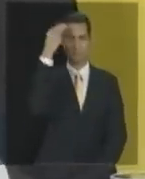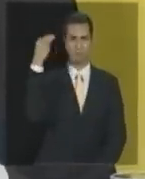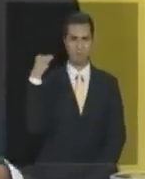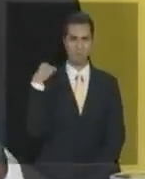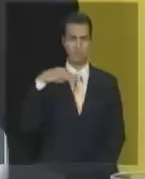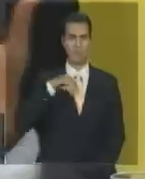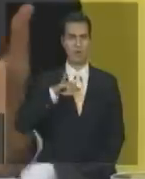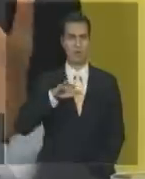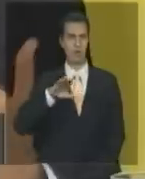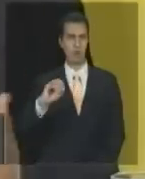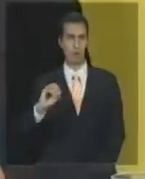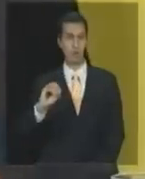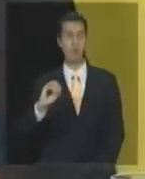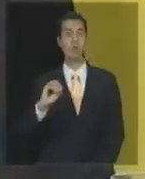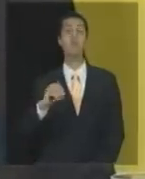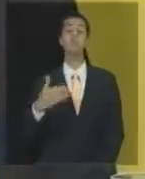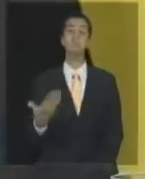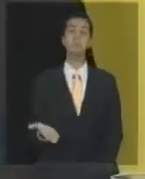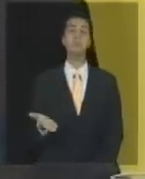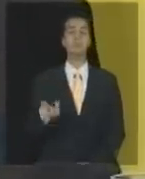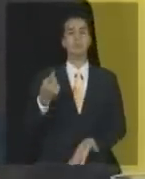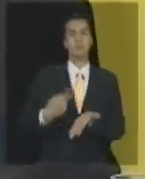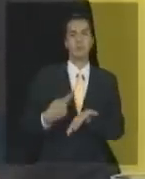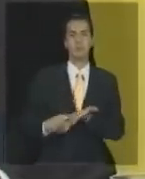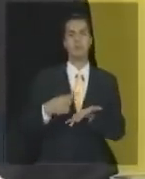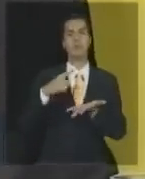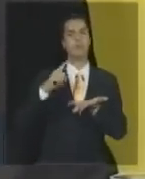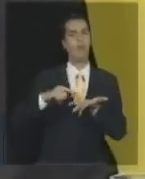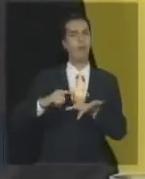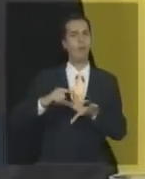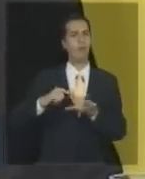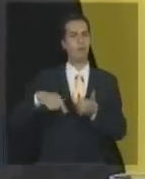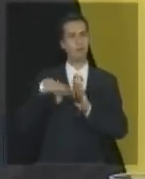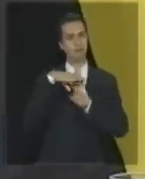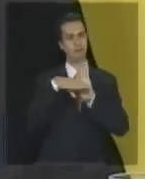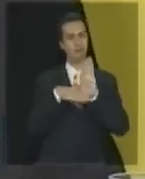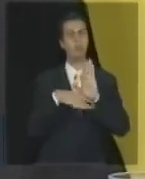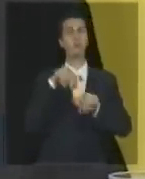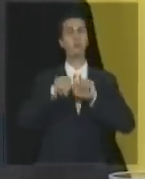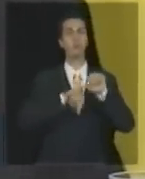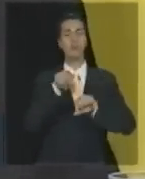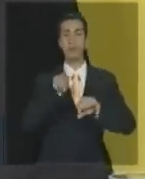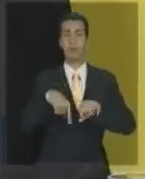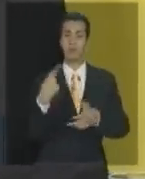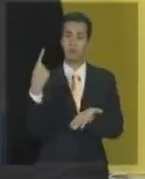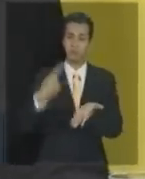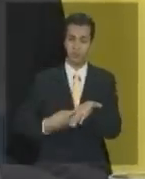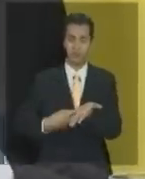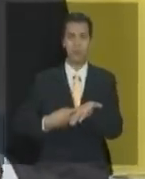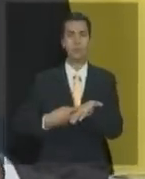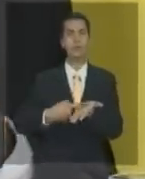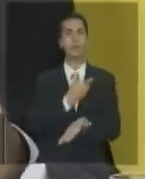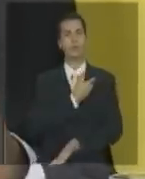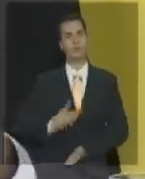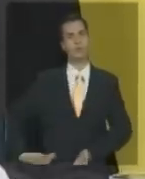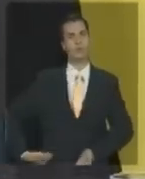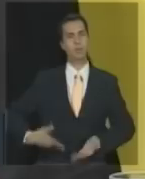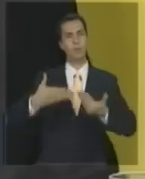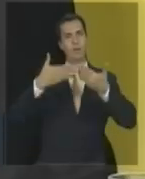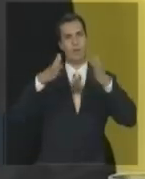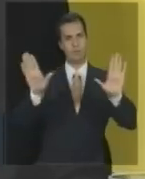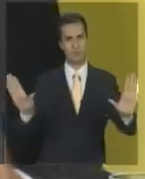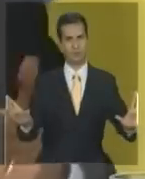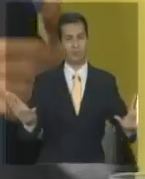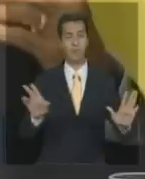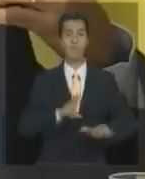Estes são tipos de compromissos que estão envolvidos nessa chamada parceria de governo aberto. Vai acontecer